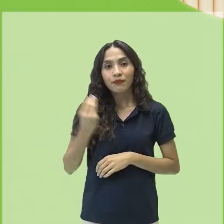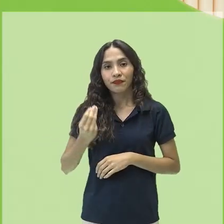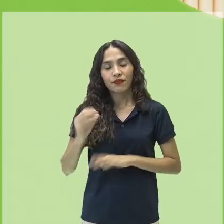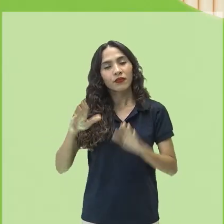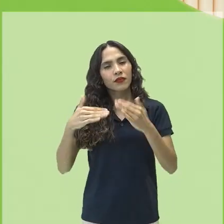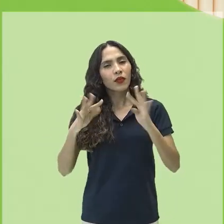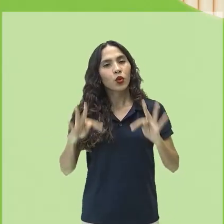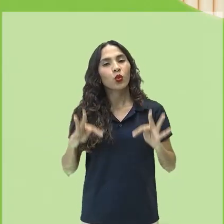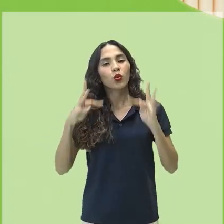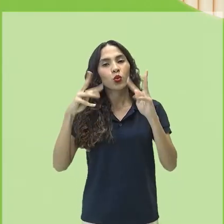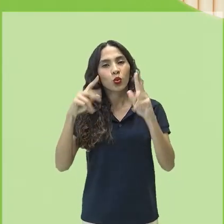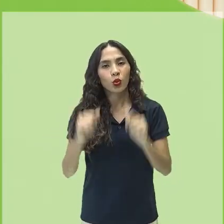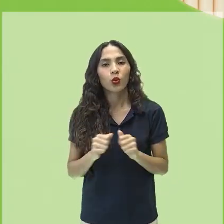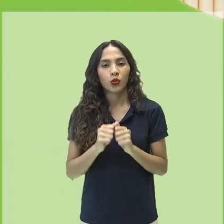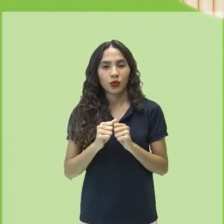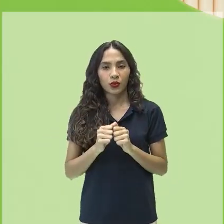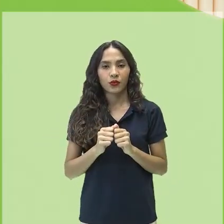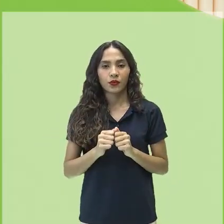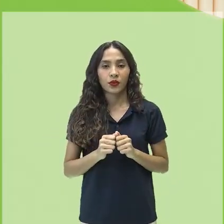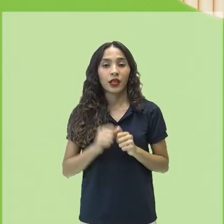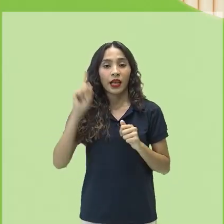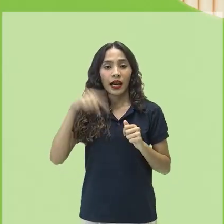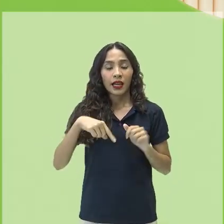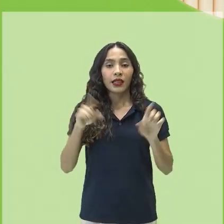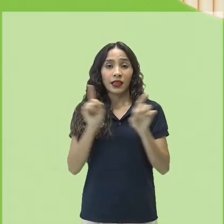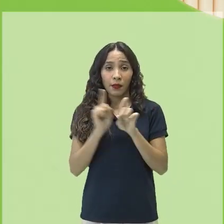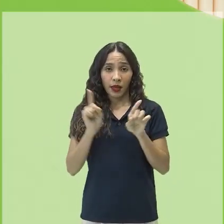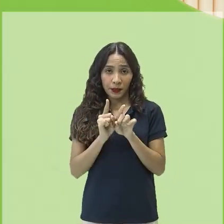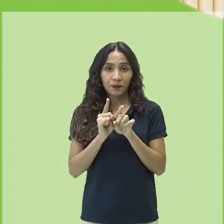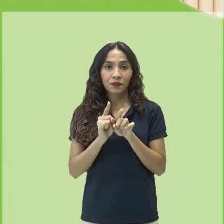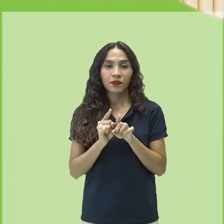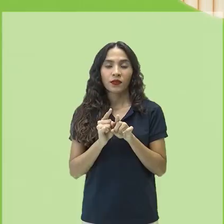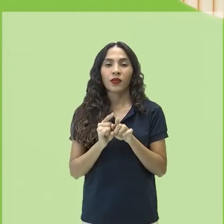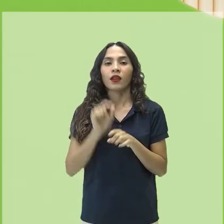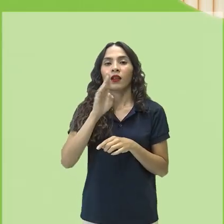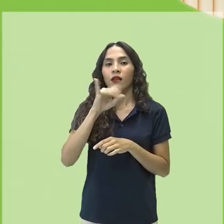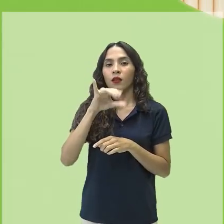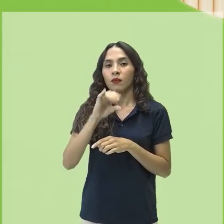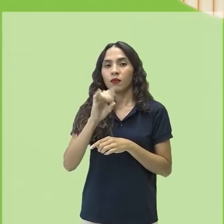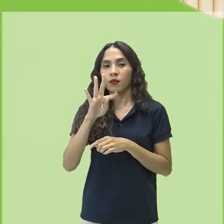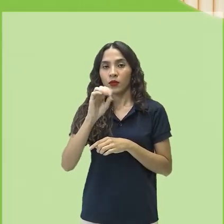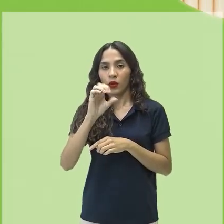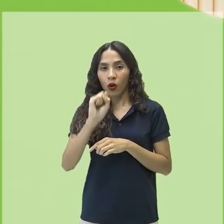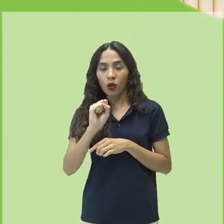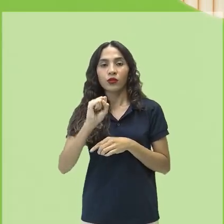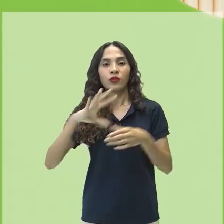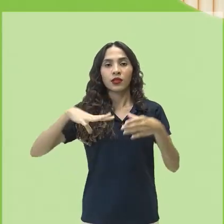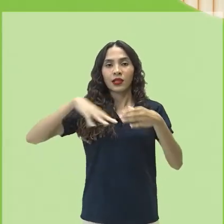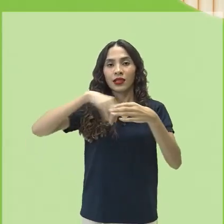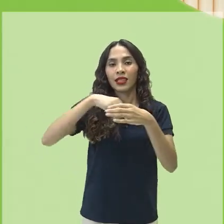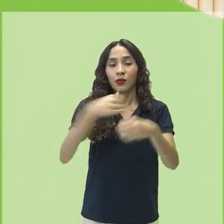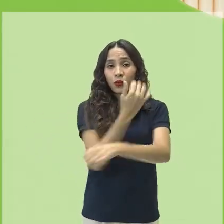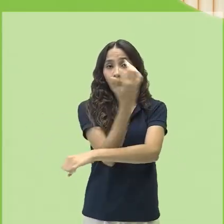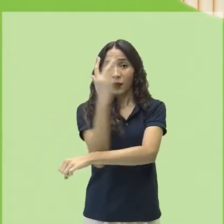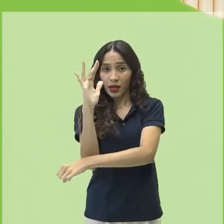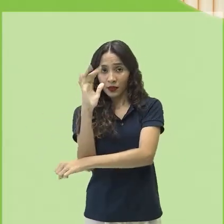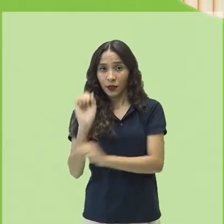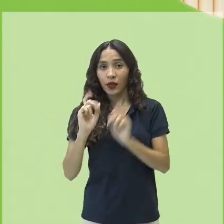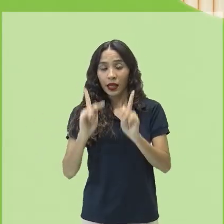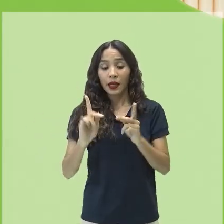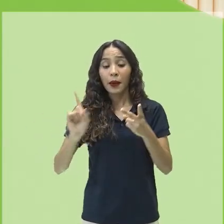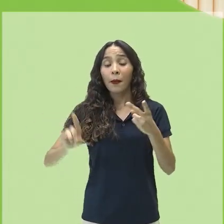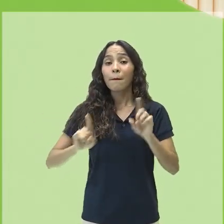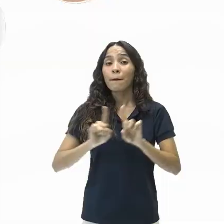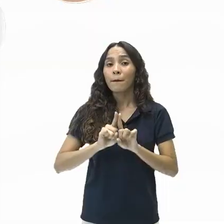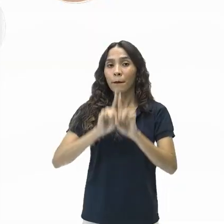Então, todos eles ali fazem parte desses fatores bióticos que estão ali no meio ambiente. Já